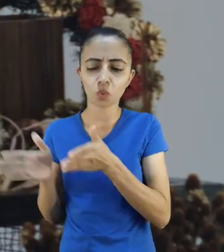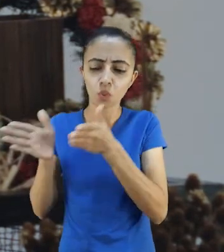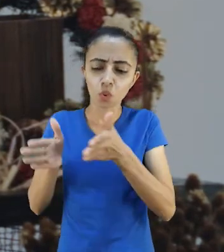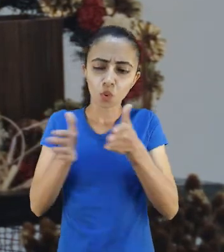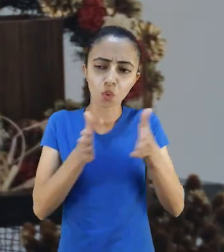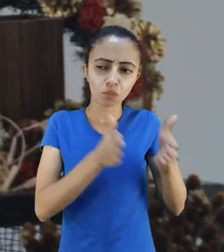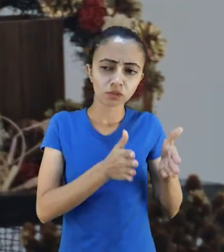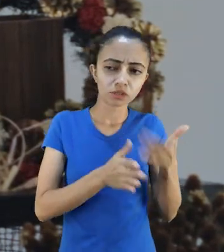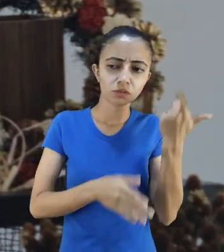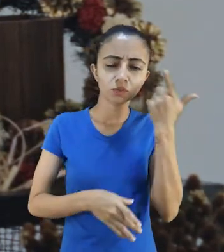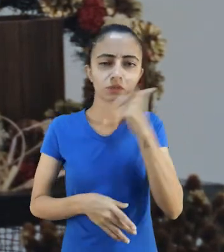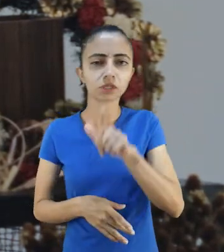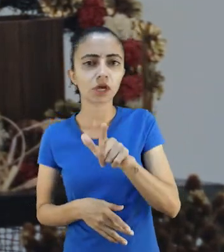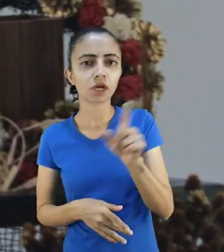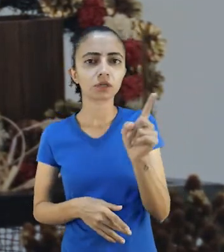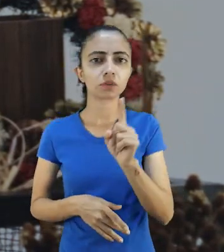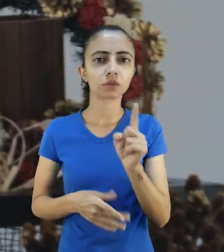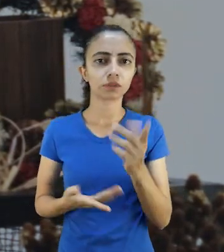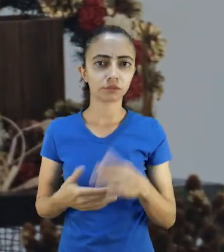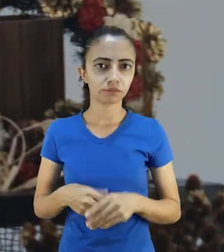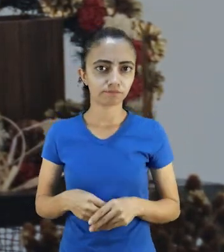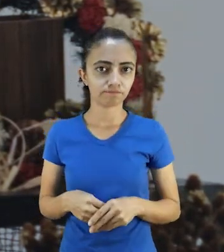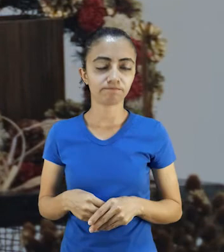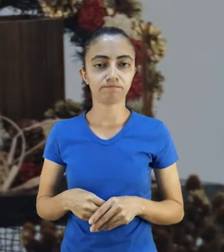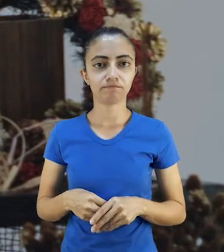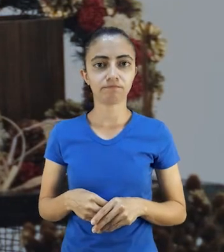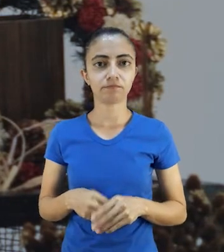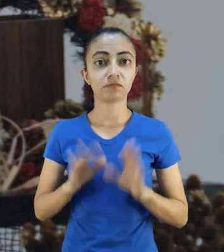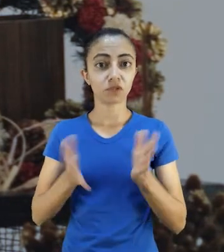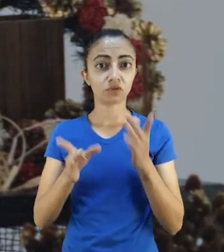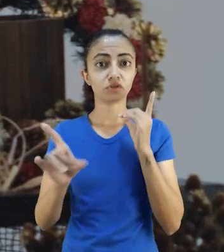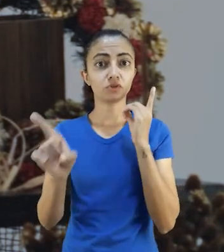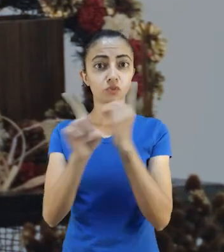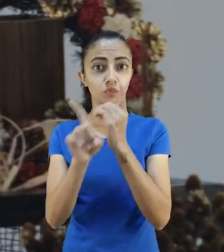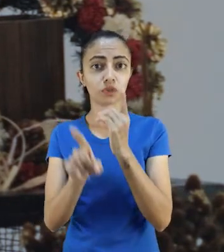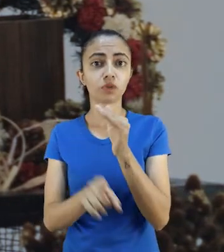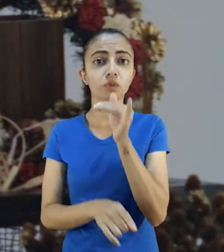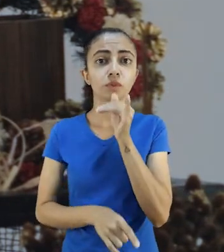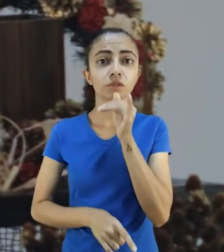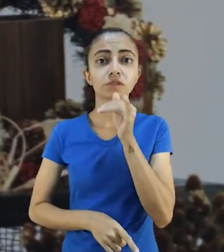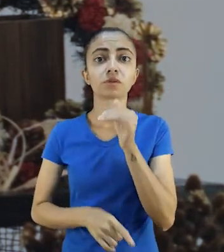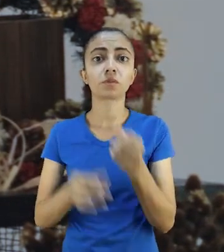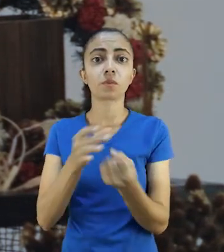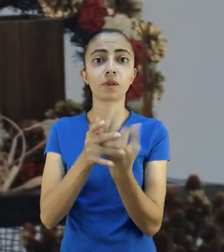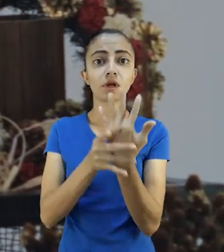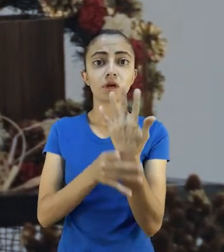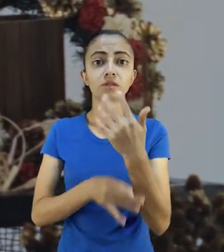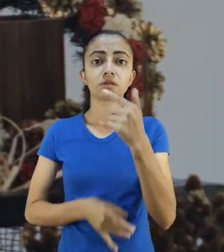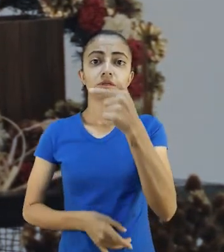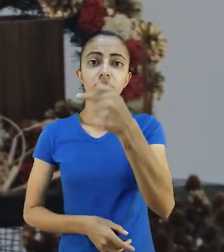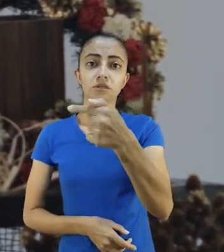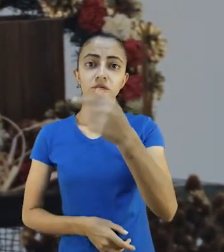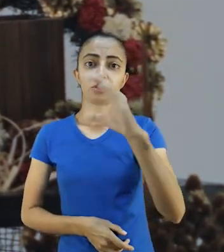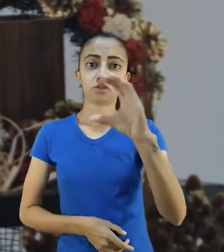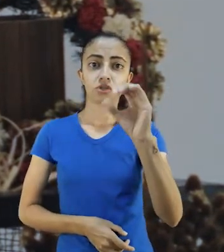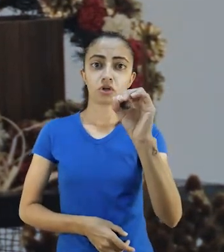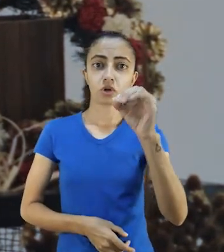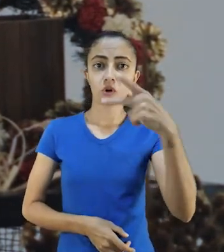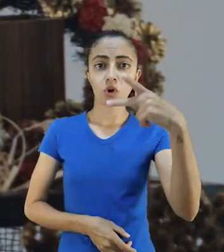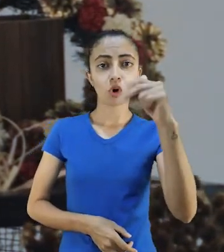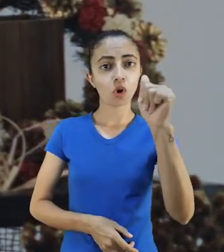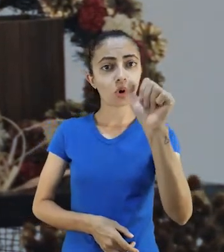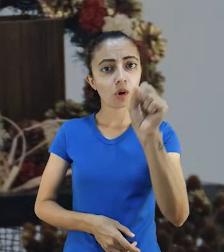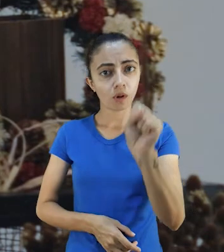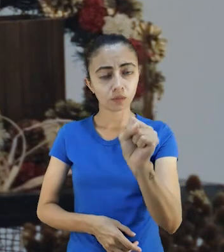se... E nisso a gente descobriu já muita coisa, como a sete copa, que é uma folha que o Valdo tava até cozinhando